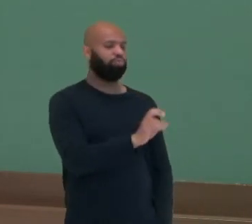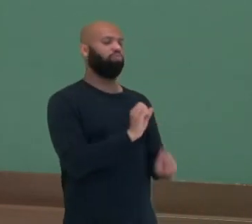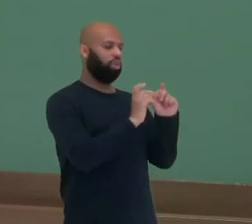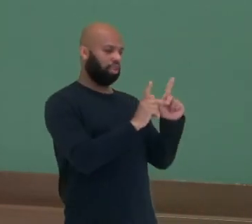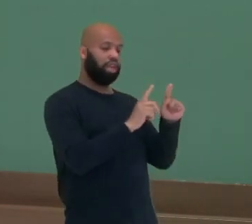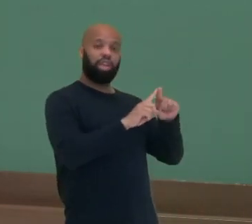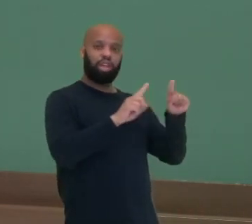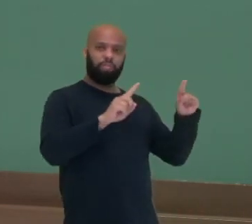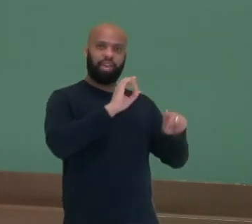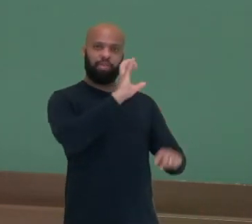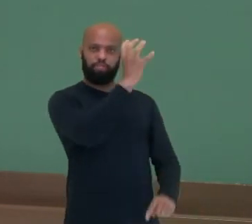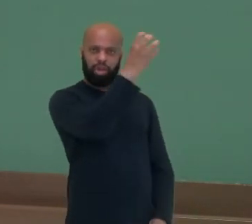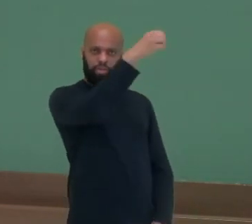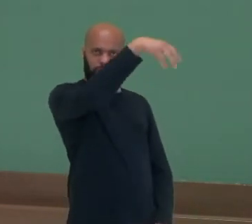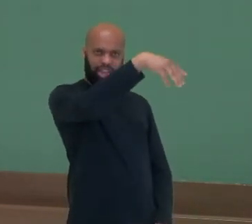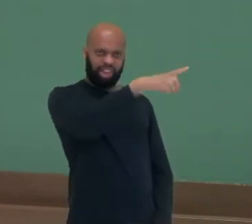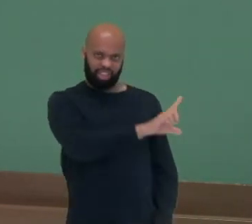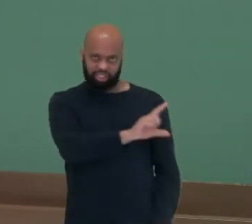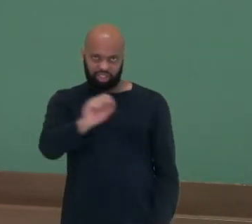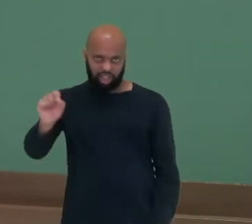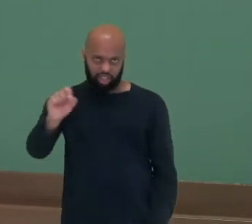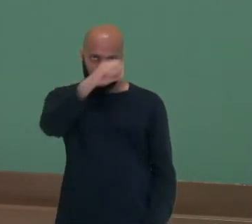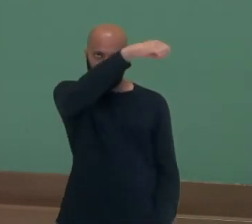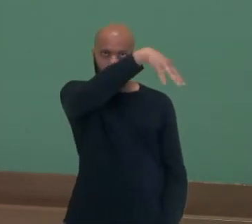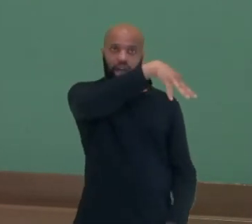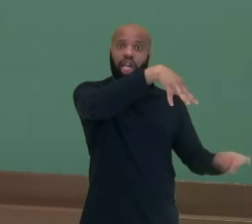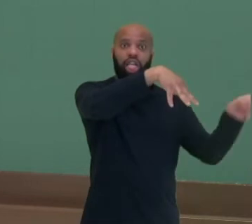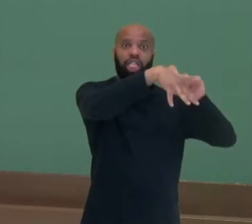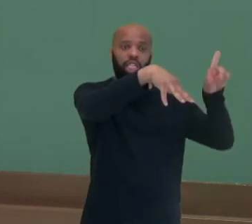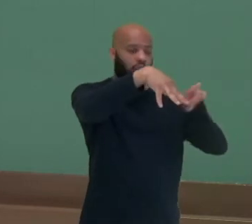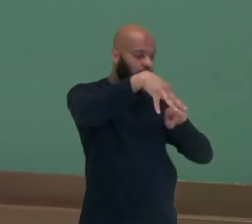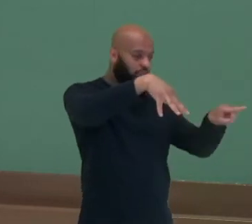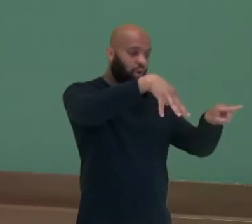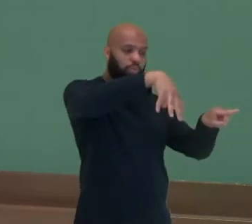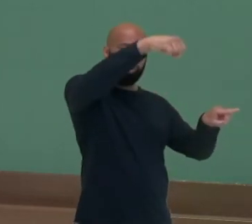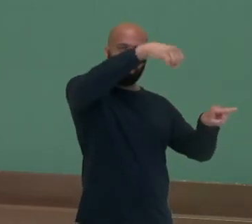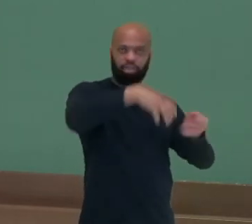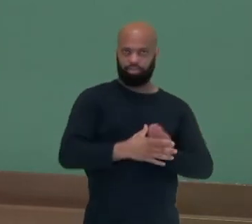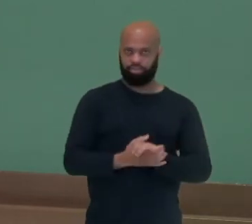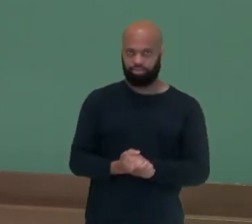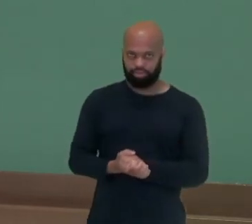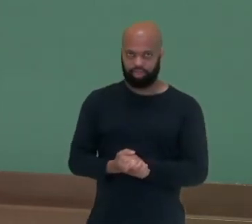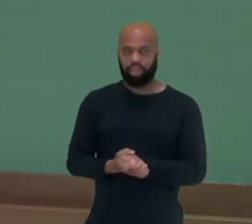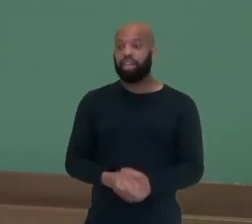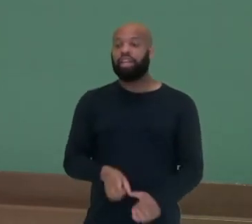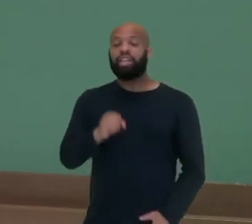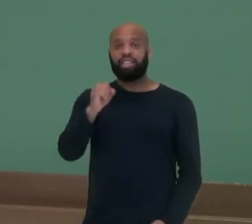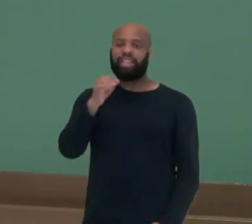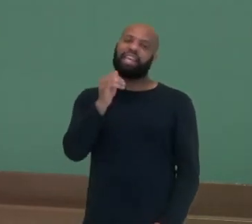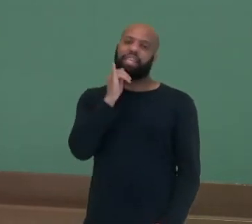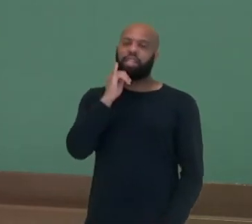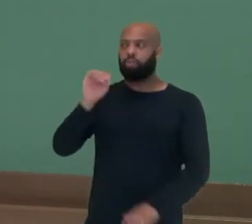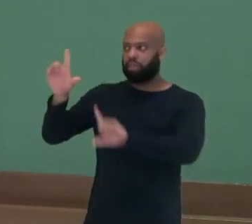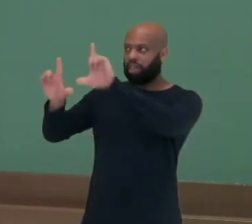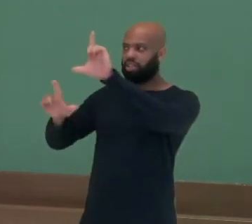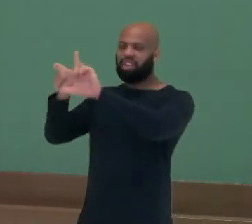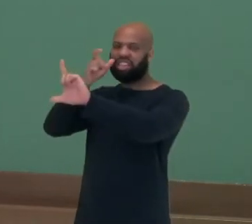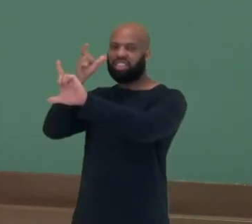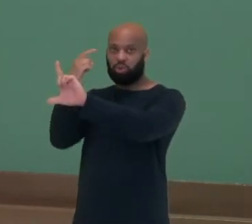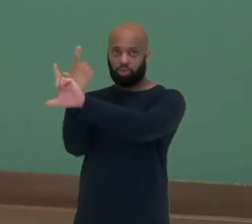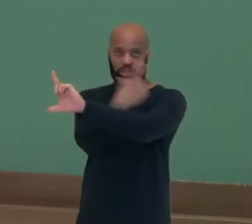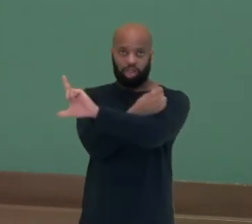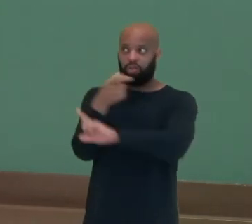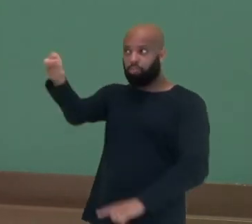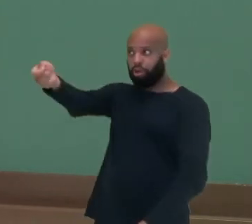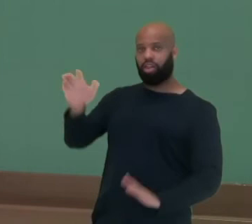as lâmpadas? Apague. Não deixar aparelhos eletrônicos ligados sem a presença de ninguém. Está consumindo sem necessidade e